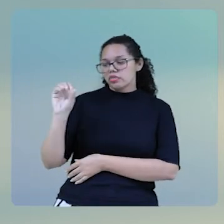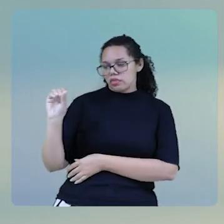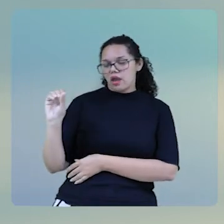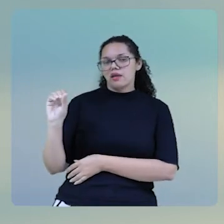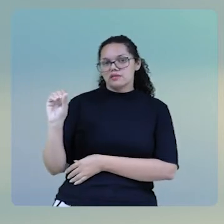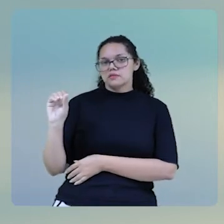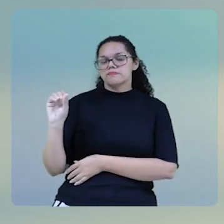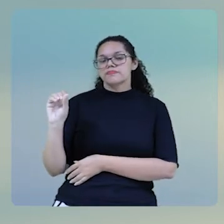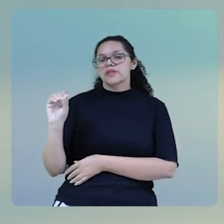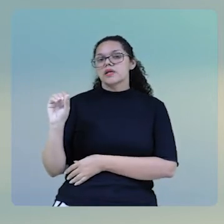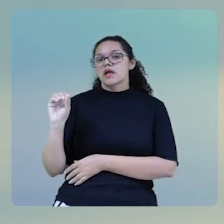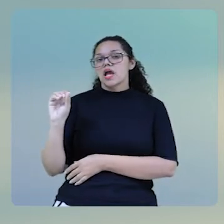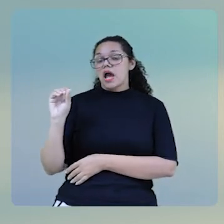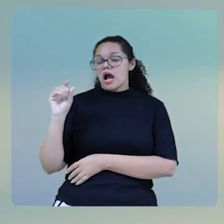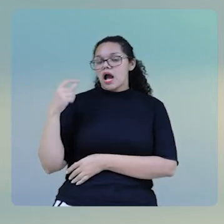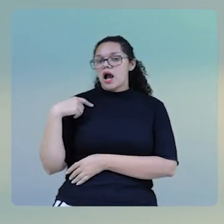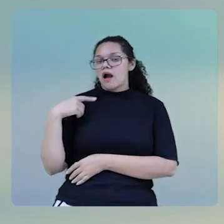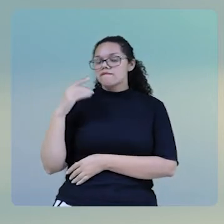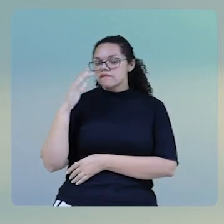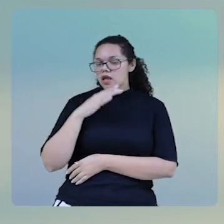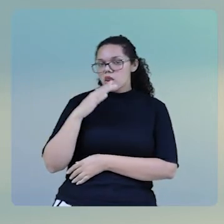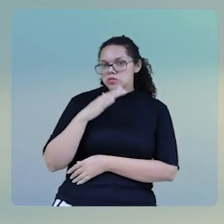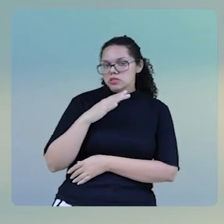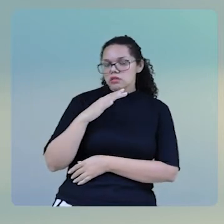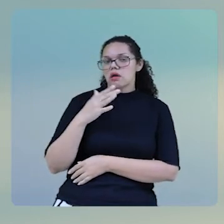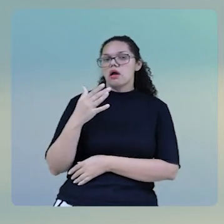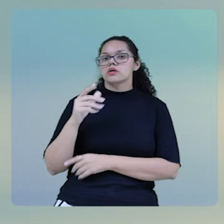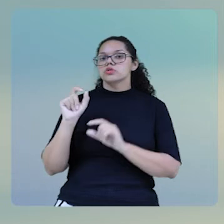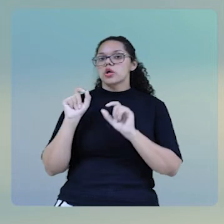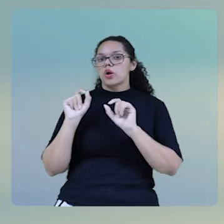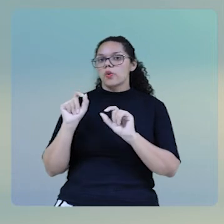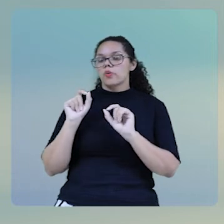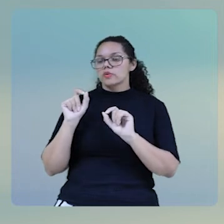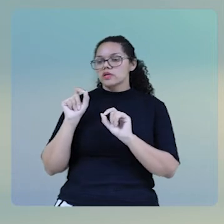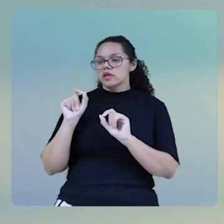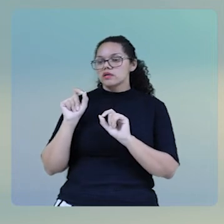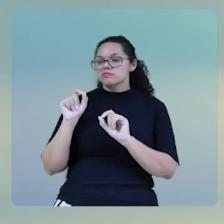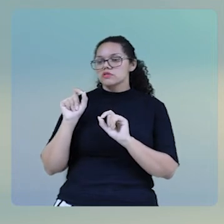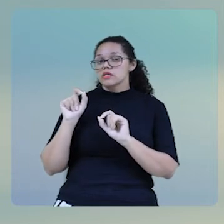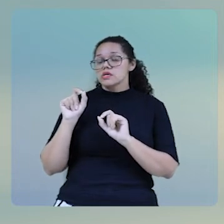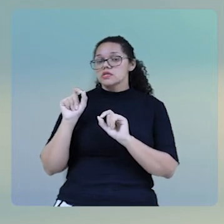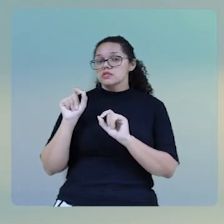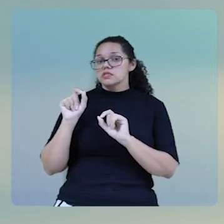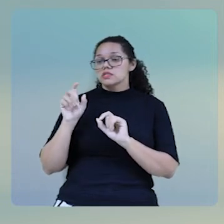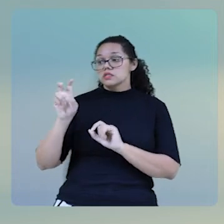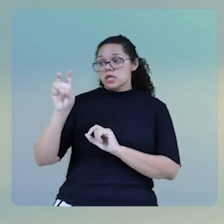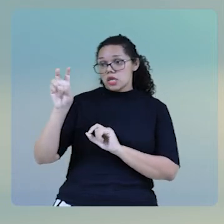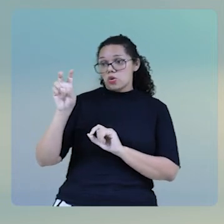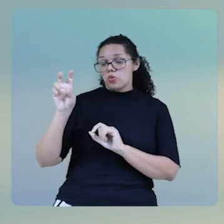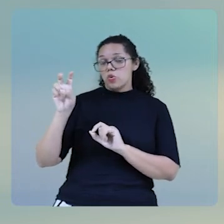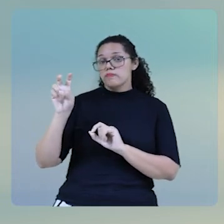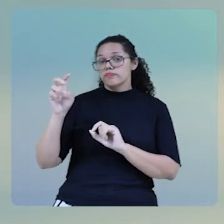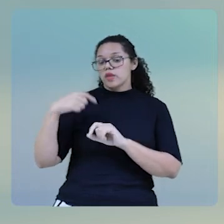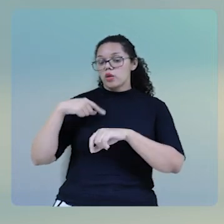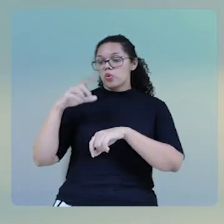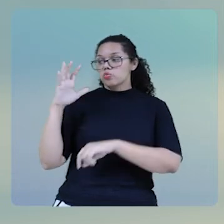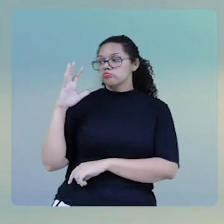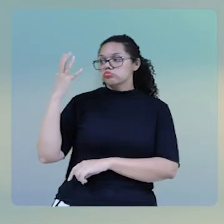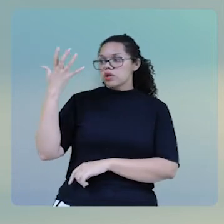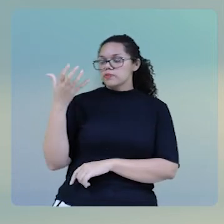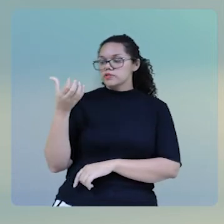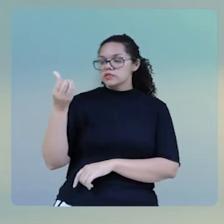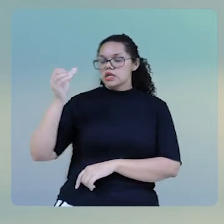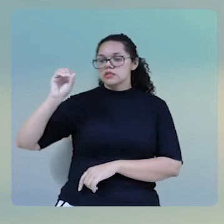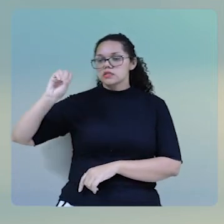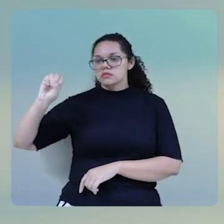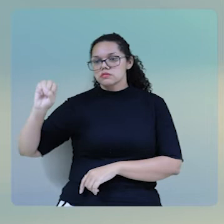A velocidade é 5, que tá bem aqui, ó. E o tempo são 6 milissegundos. 6 milissegundos, todo mundo tem que saber que é